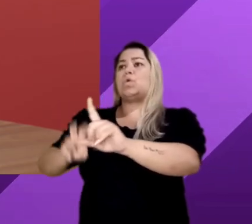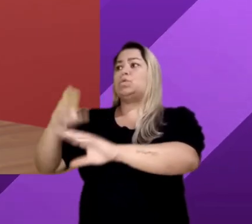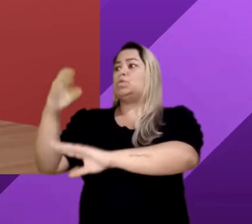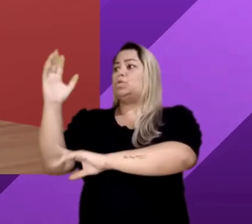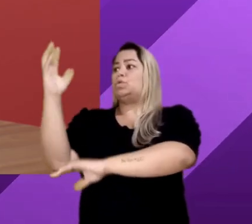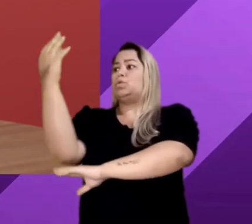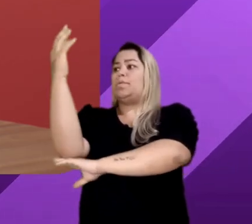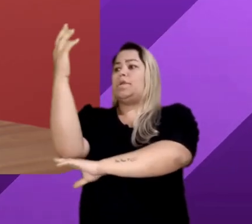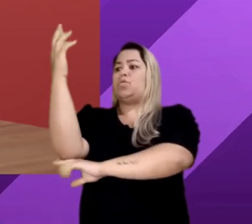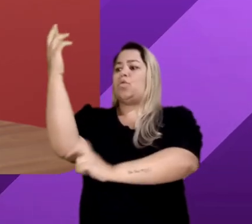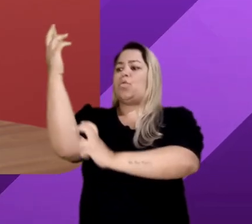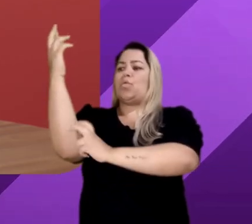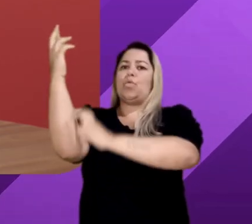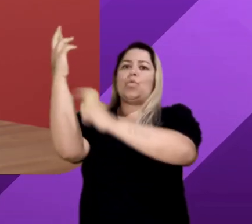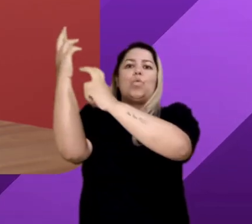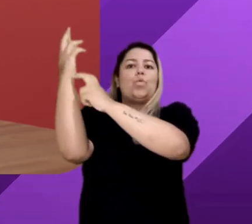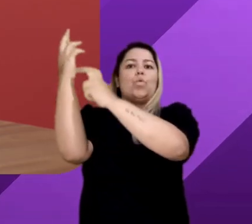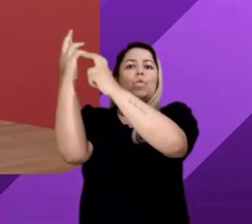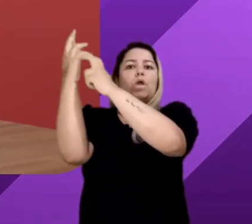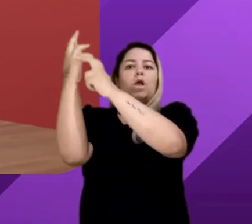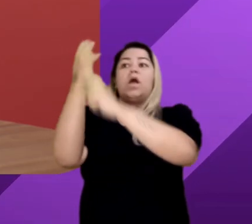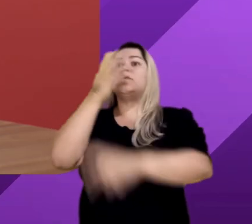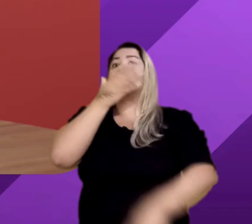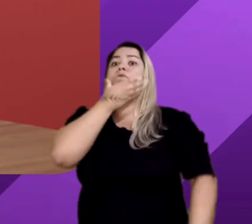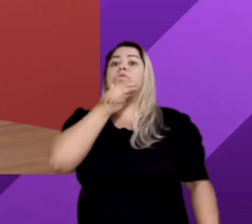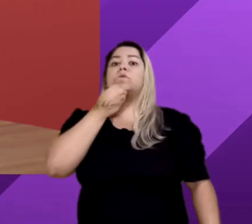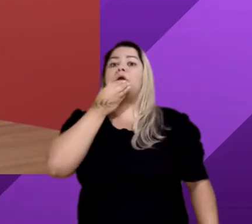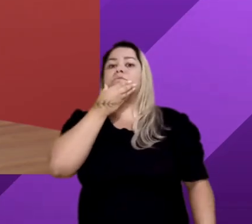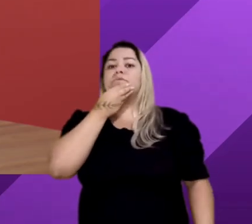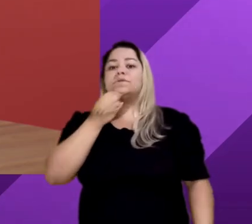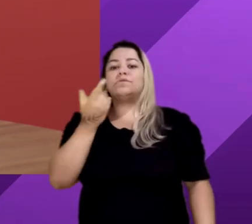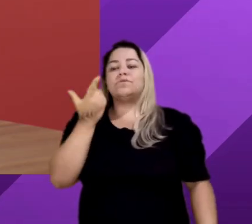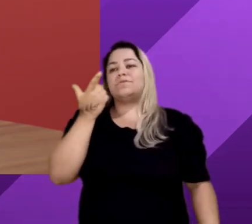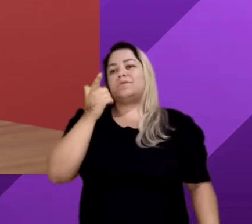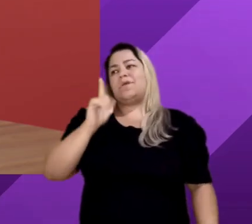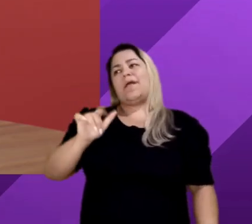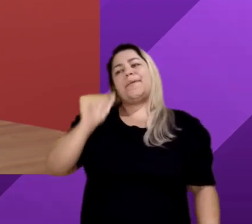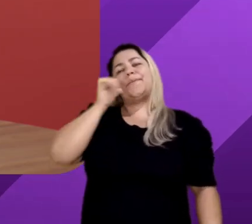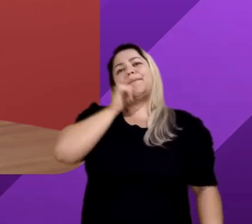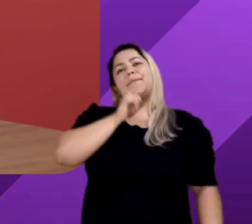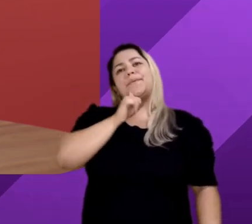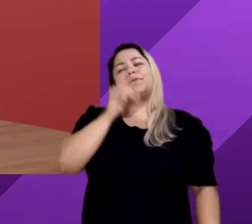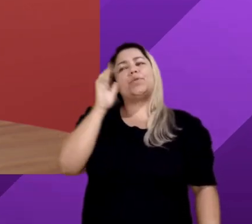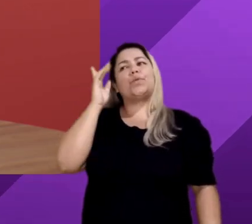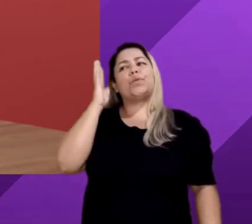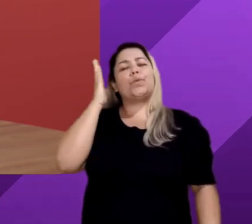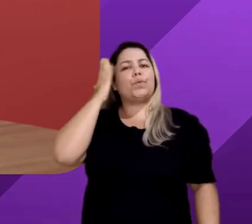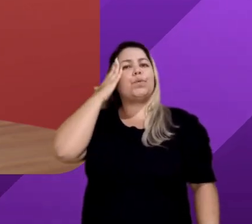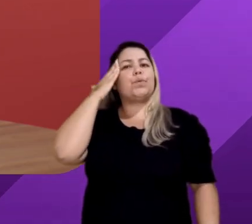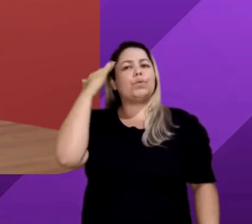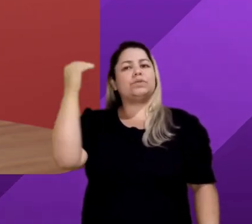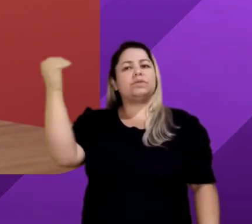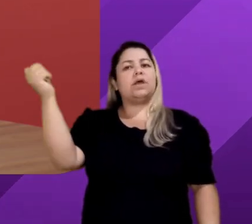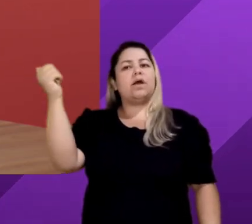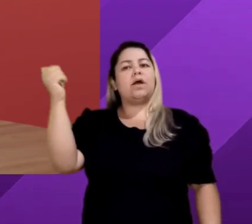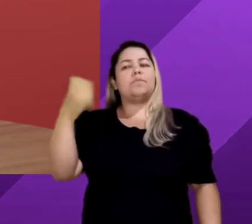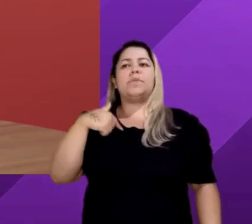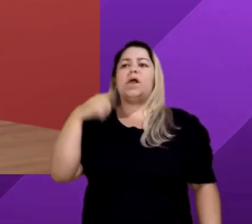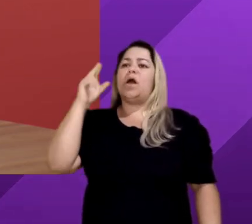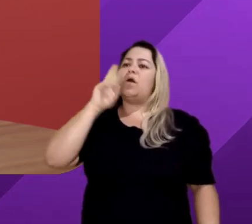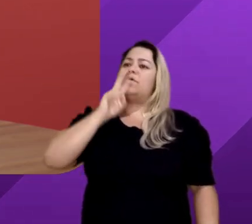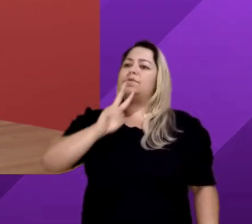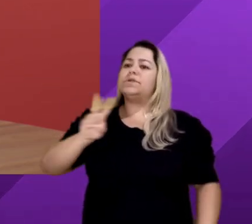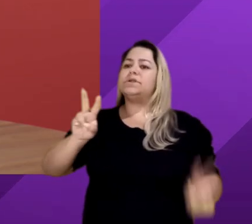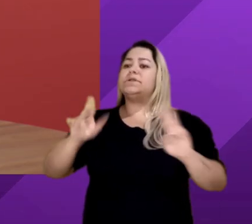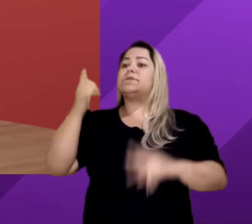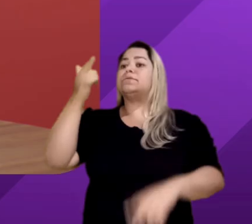os meninos conseguem. A minha mãe olhou, muito sábia, né? Enquanto ela olhou para mim e falou, eles conseguem porque